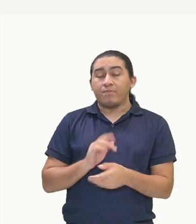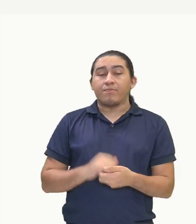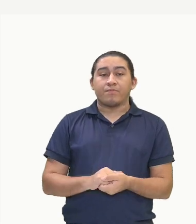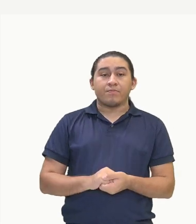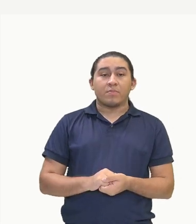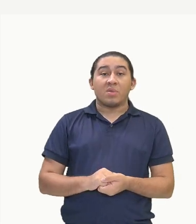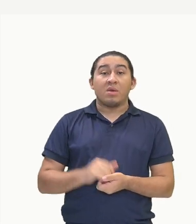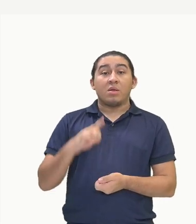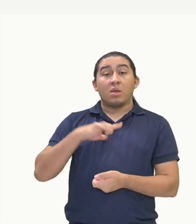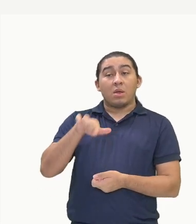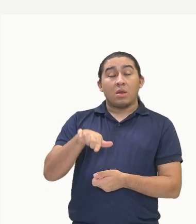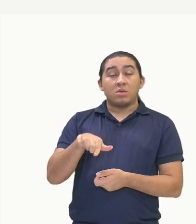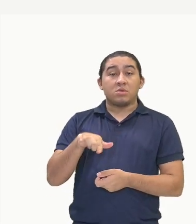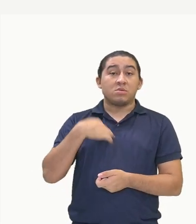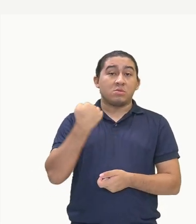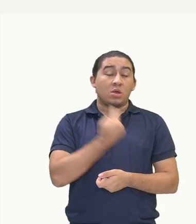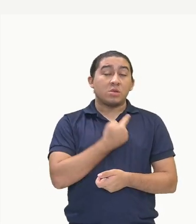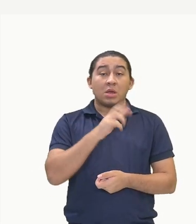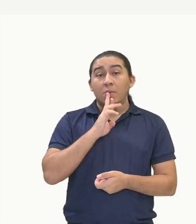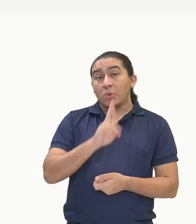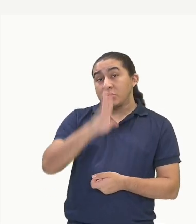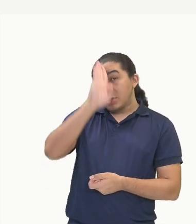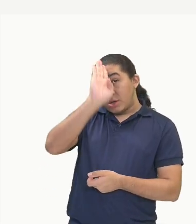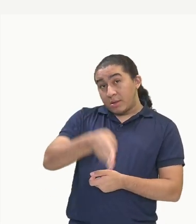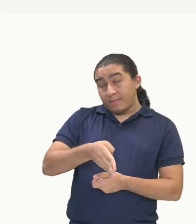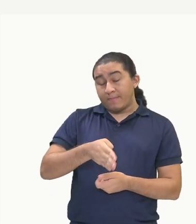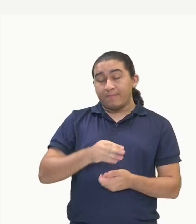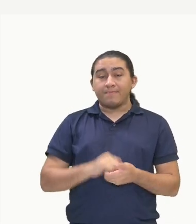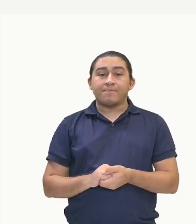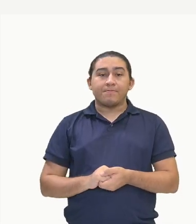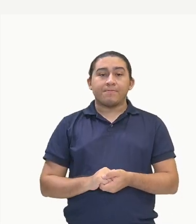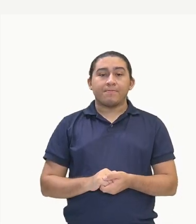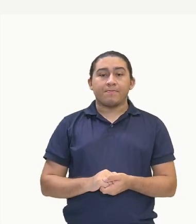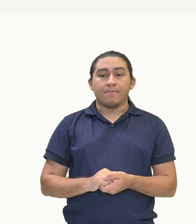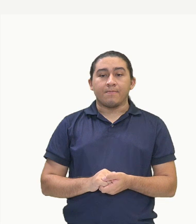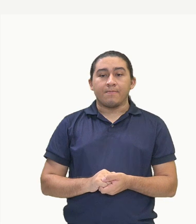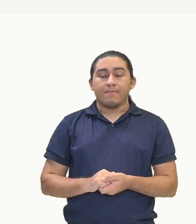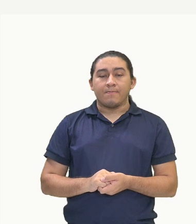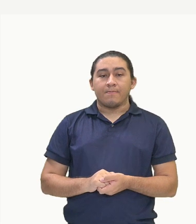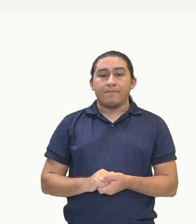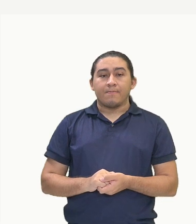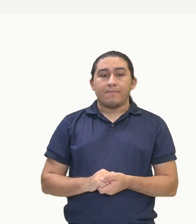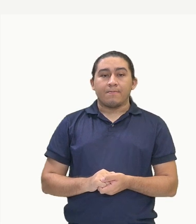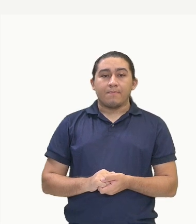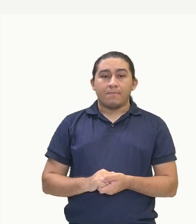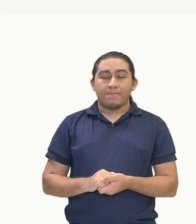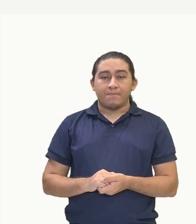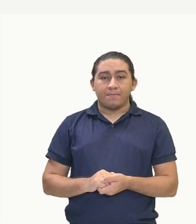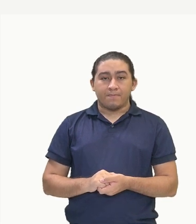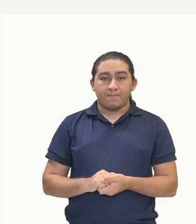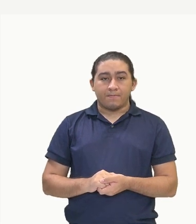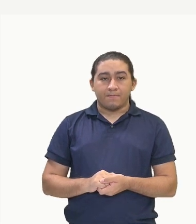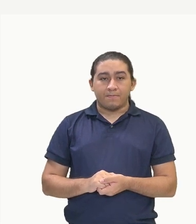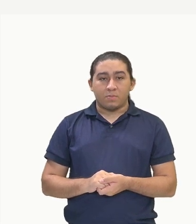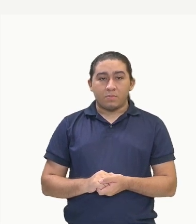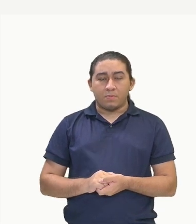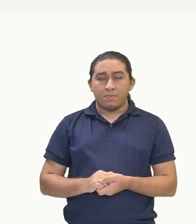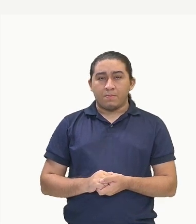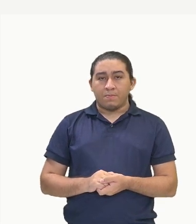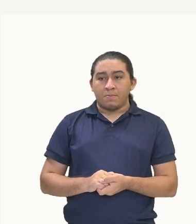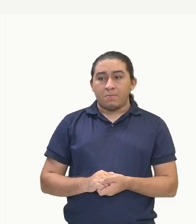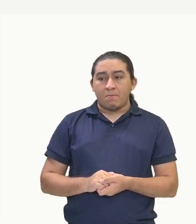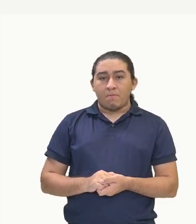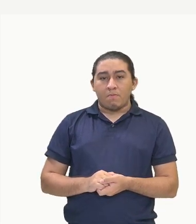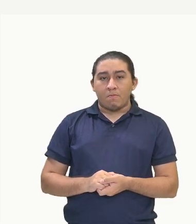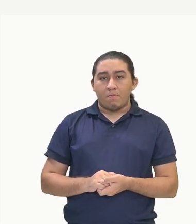gente vai para um resultado imediato, tá ok? E agora nós faremos o processo inverso. O que é o